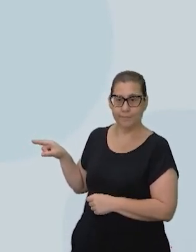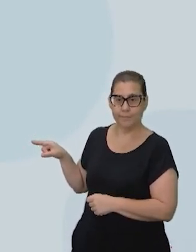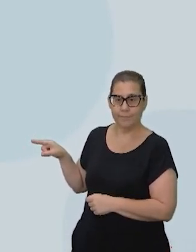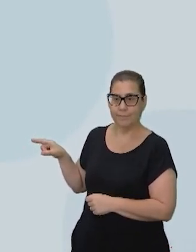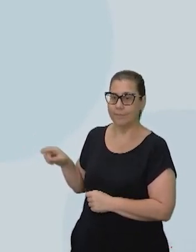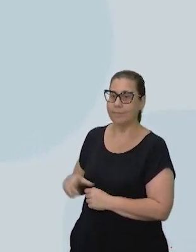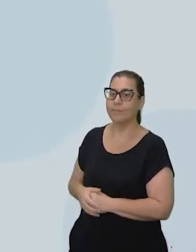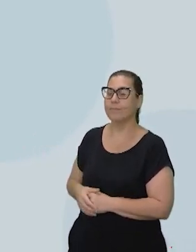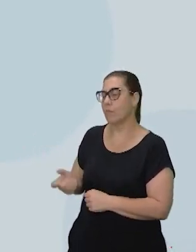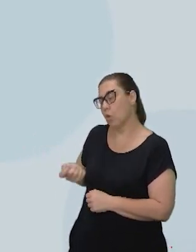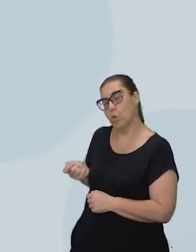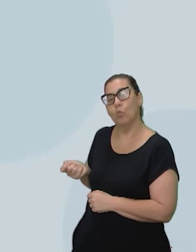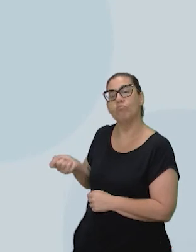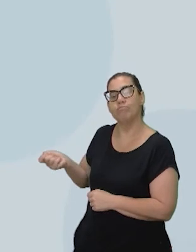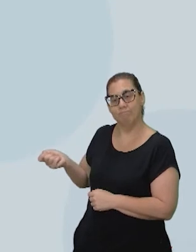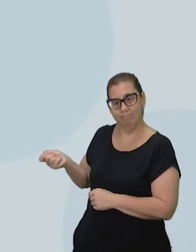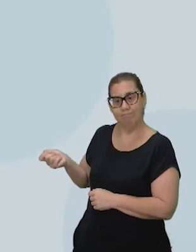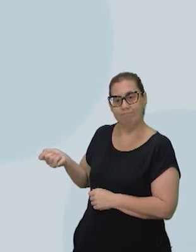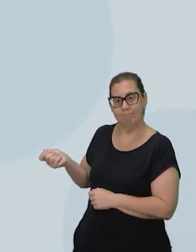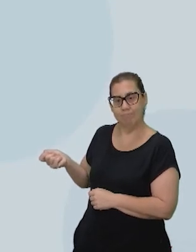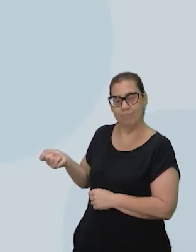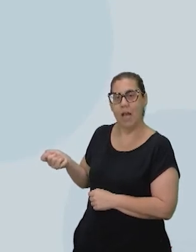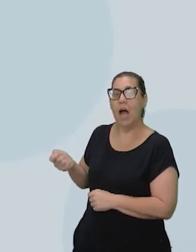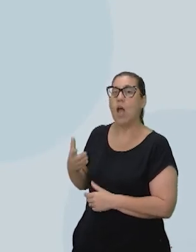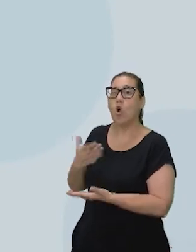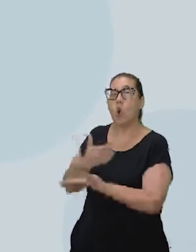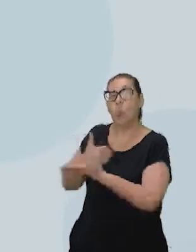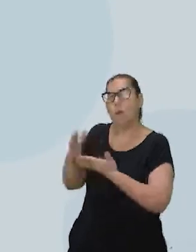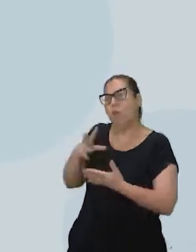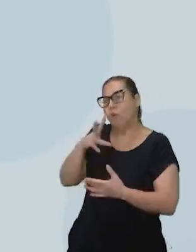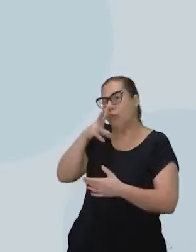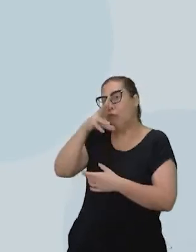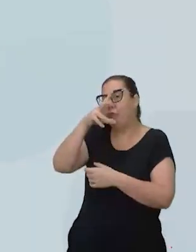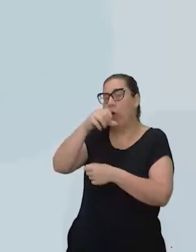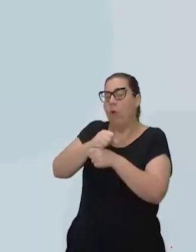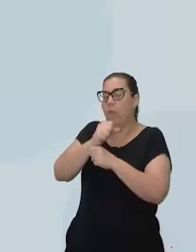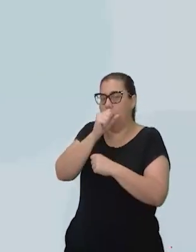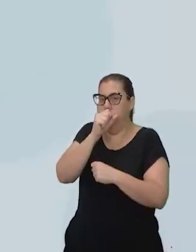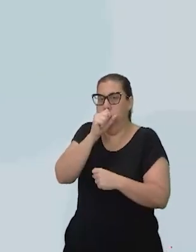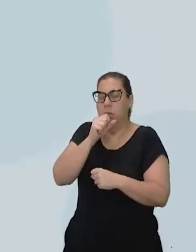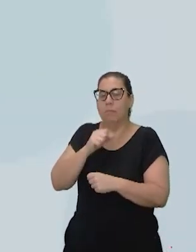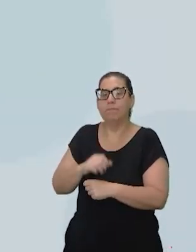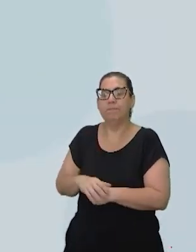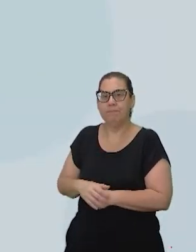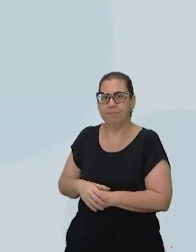compressor, né? Ele comprime um gás que força esse gás,